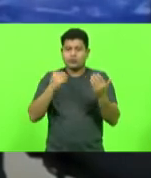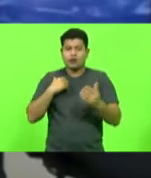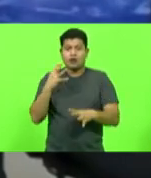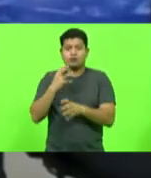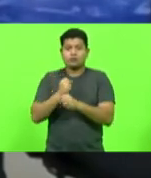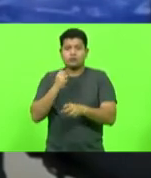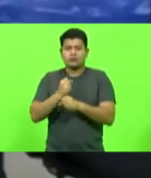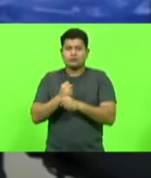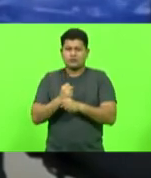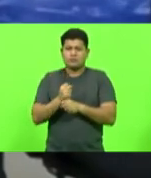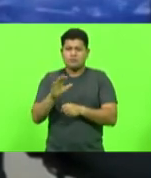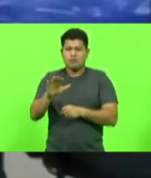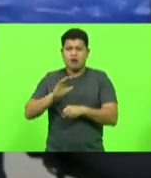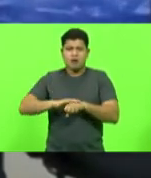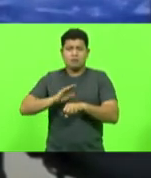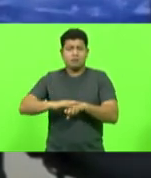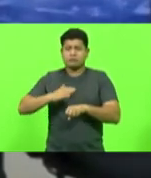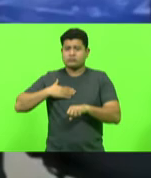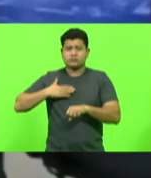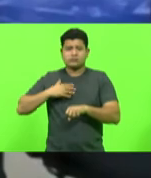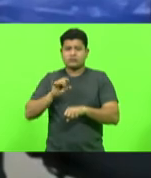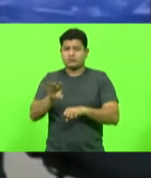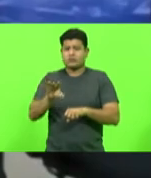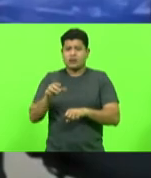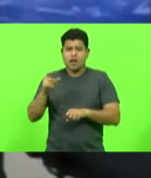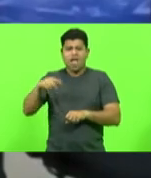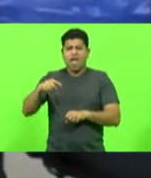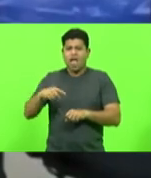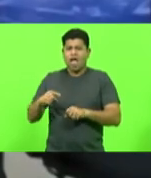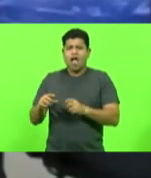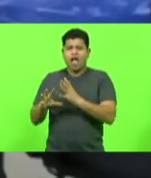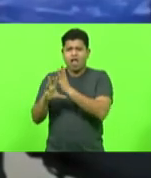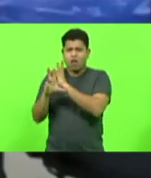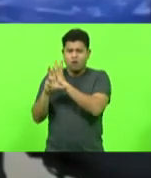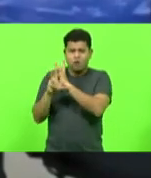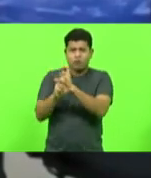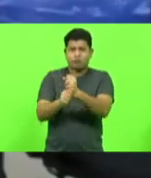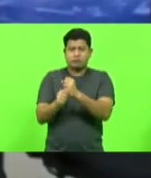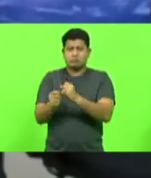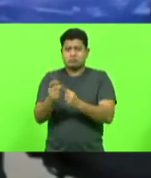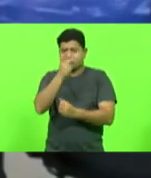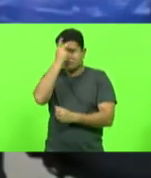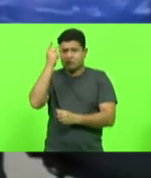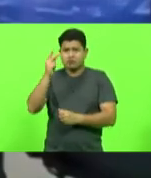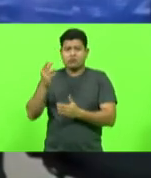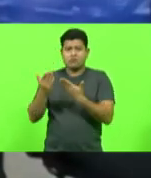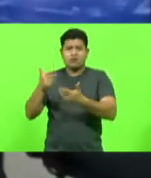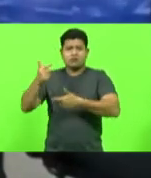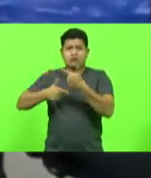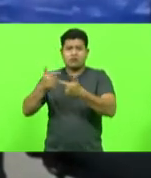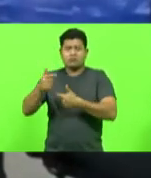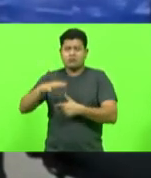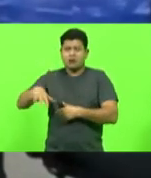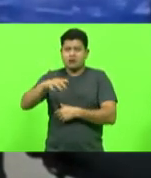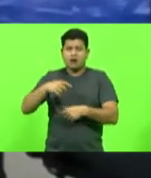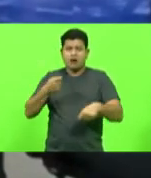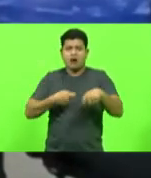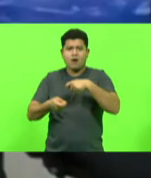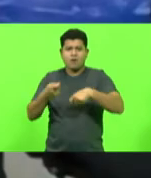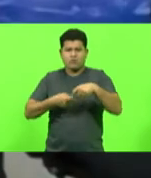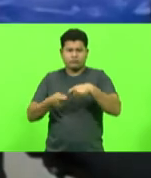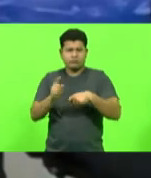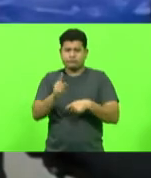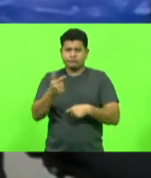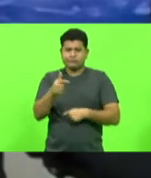caseiro, vamos dizer assim, né, que não é de contador, que não é de economista, mas se nós formos colocar na ponta do lápis, fazer